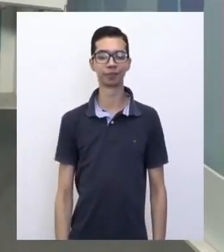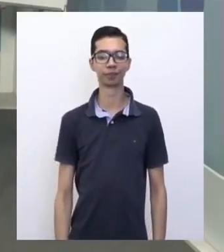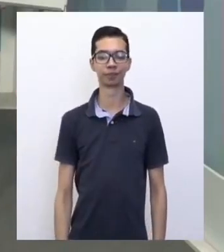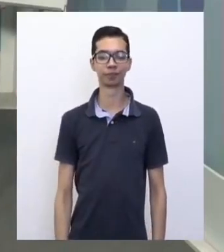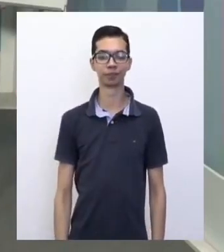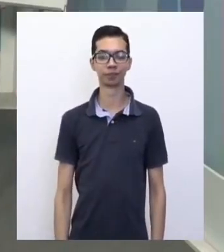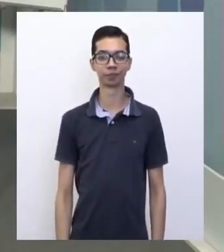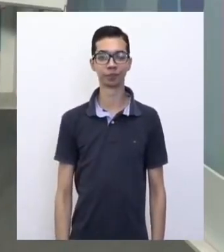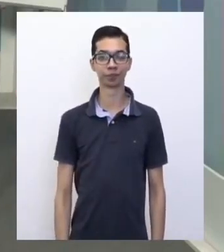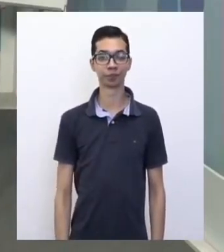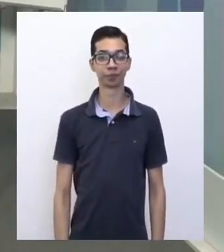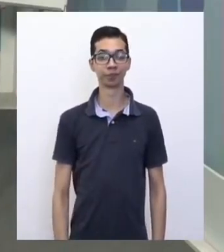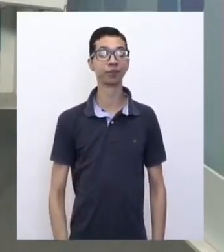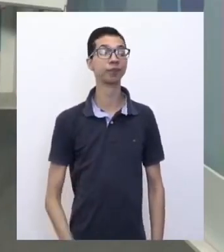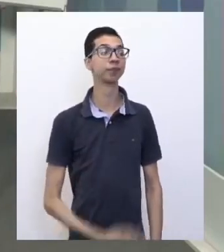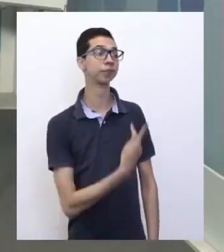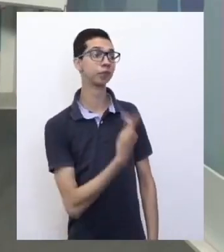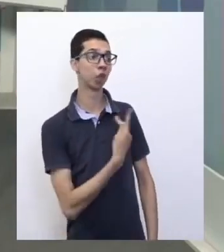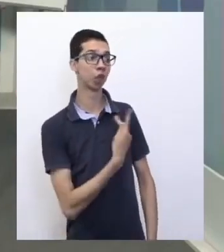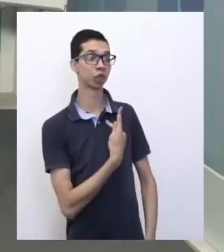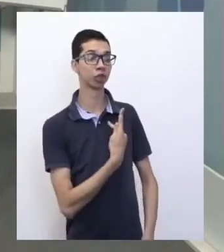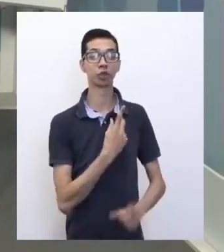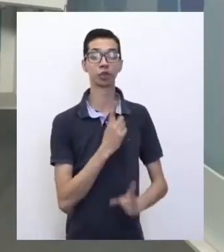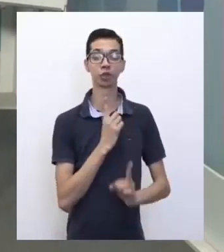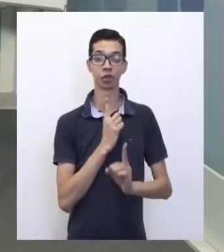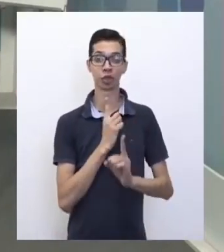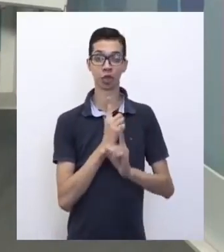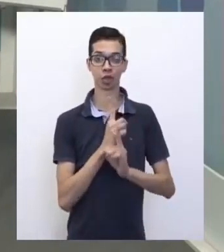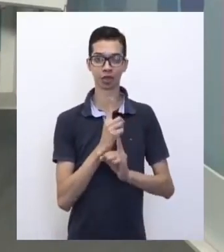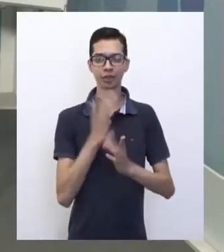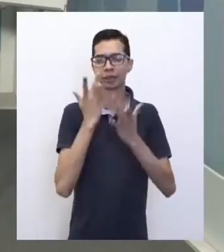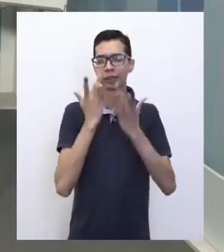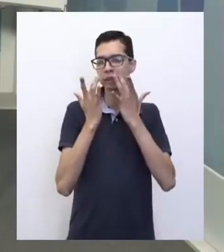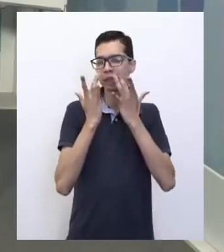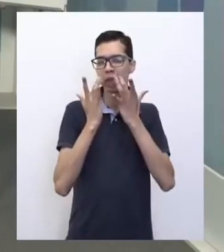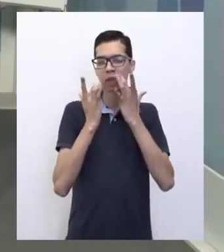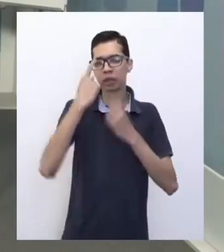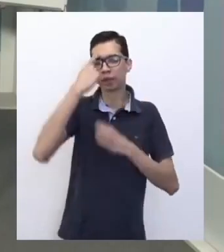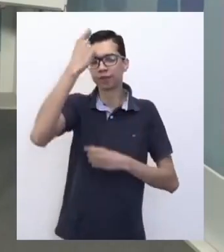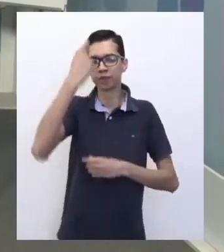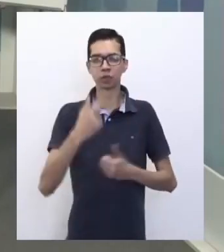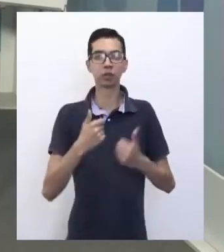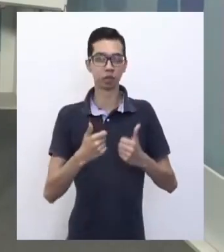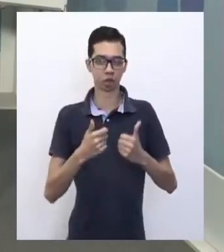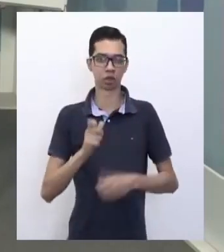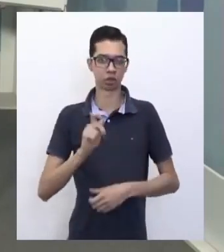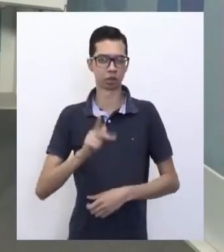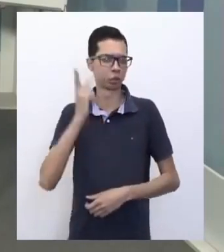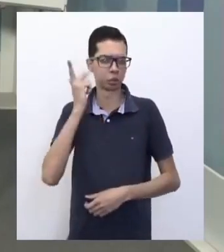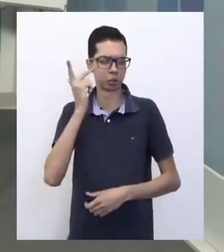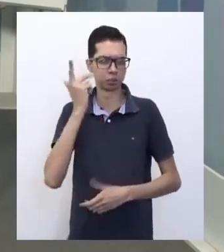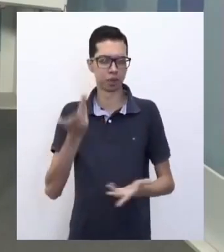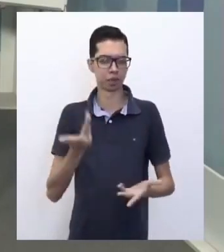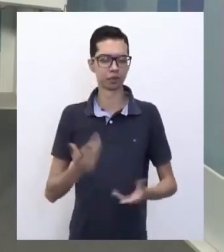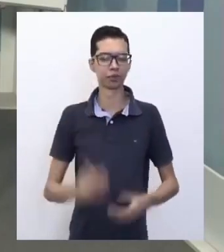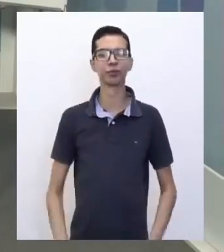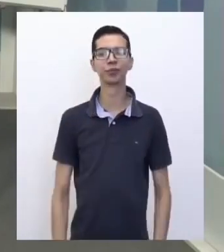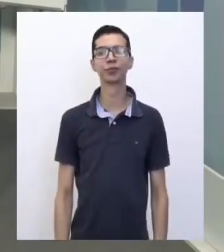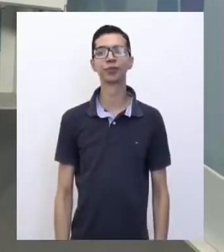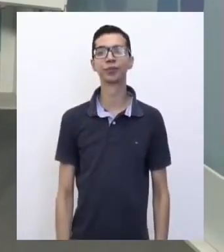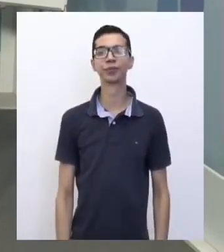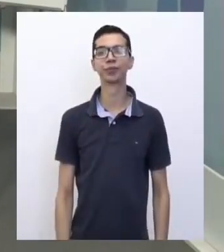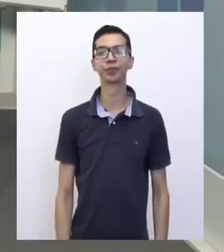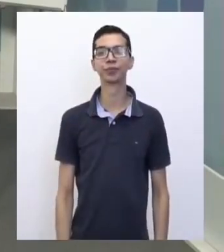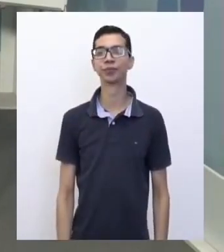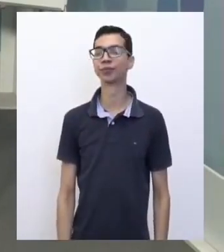E a gente vai se encontrar num teatro de improviso, turma, tá? É que eu saí e saiu aqui.